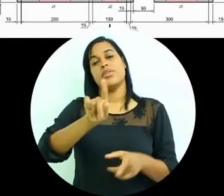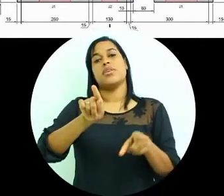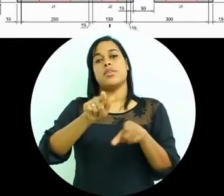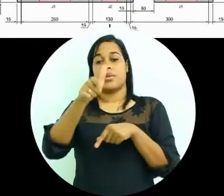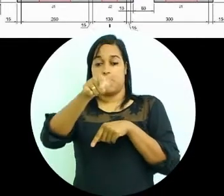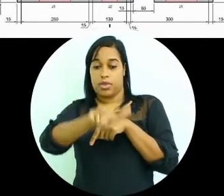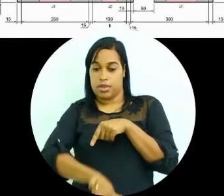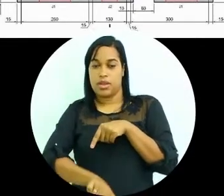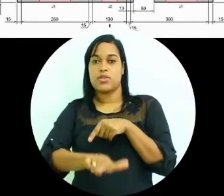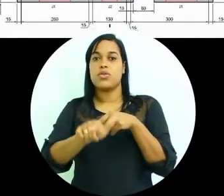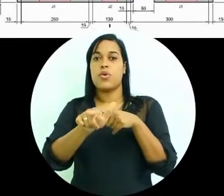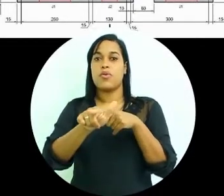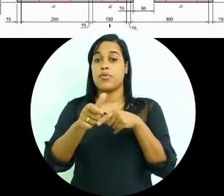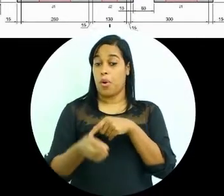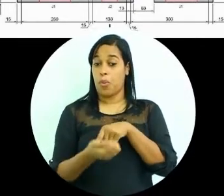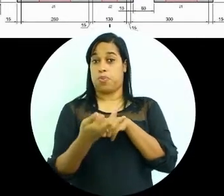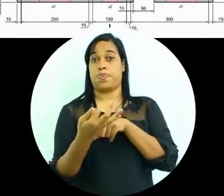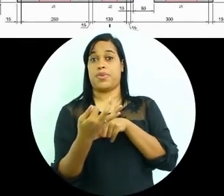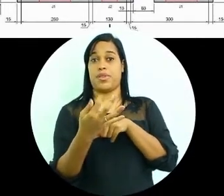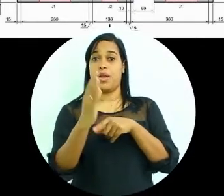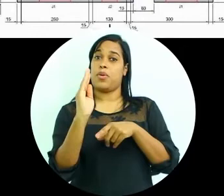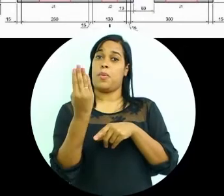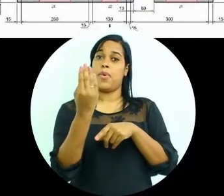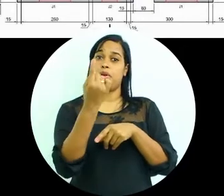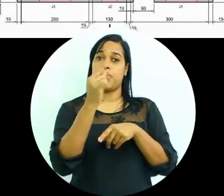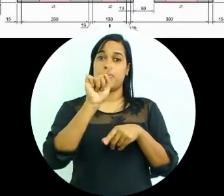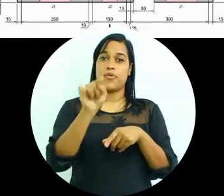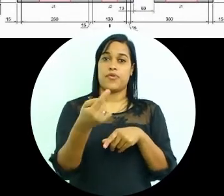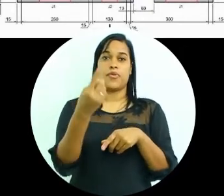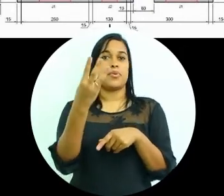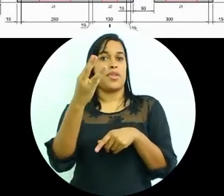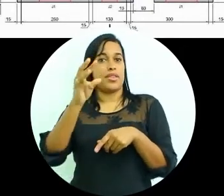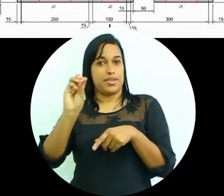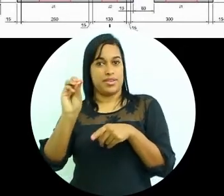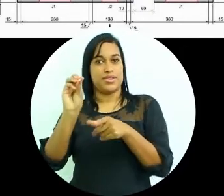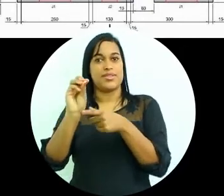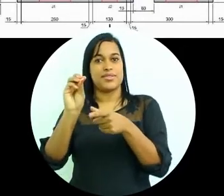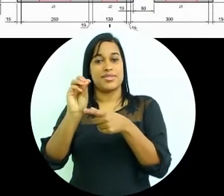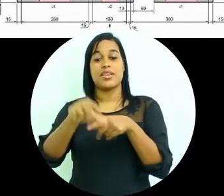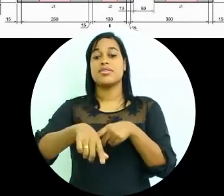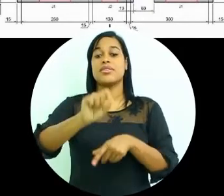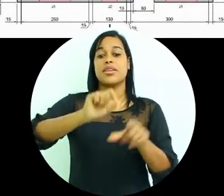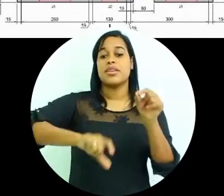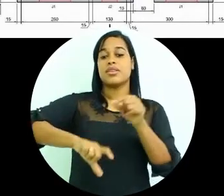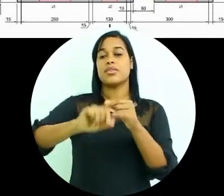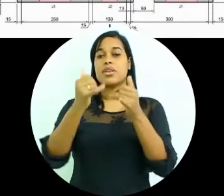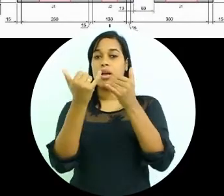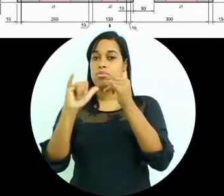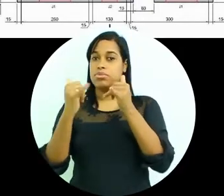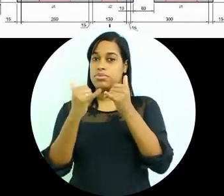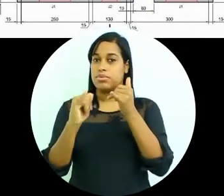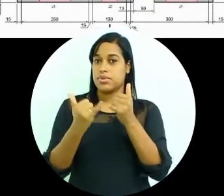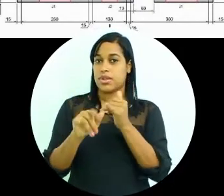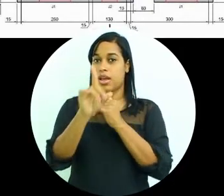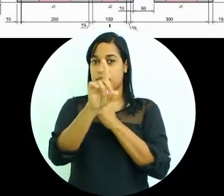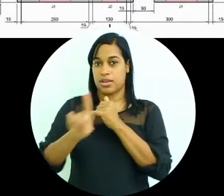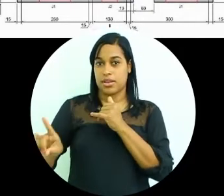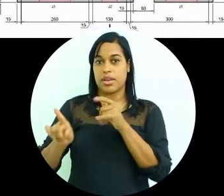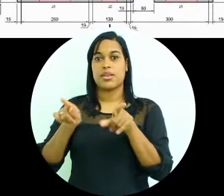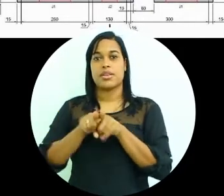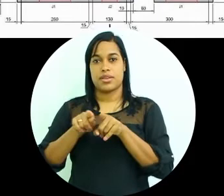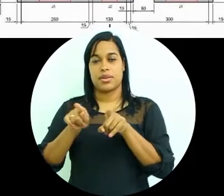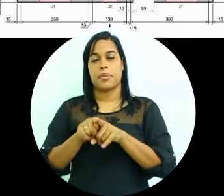Utilizaremos o Offset novamente com a largura do banheiro de 1,30. Enter, selecionar a linha,